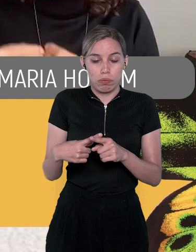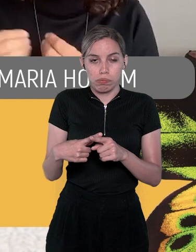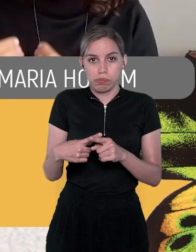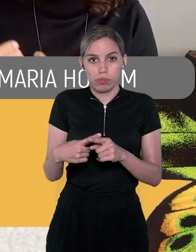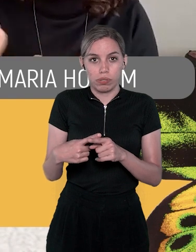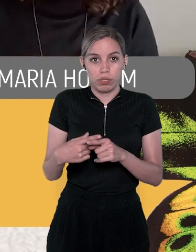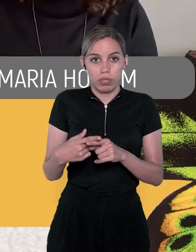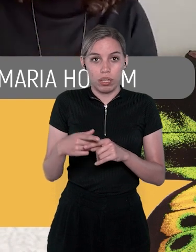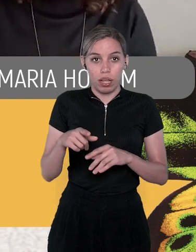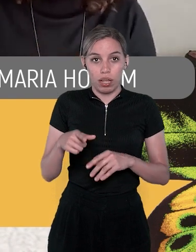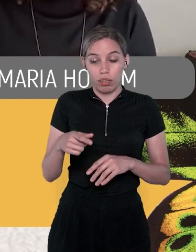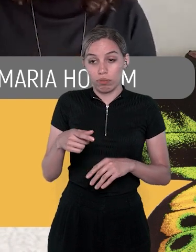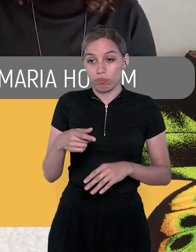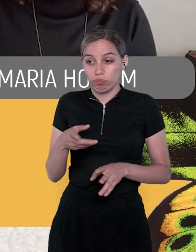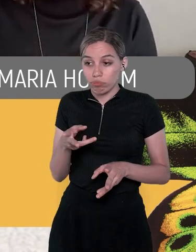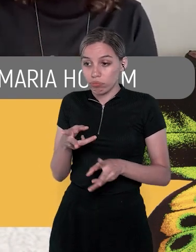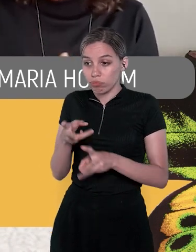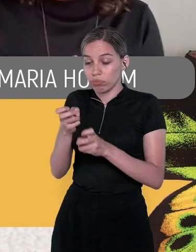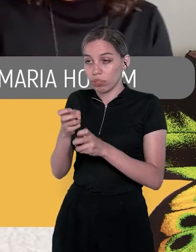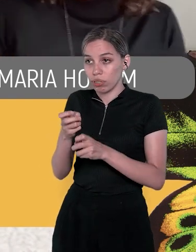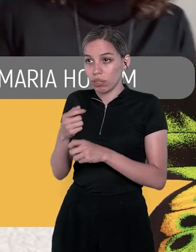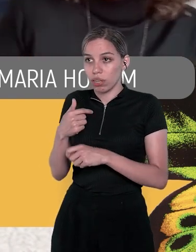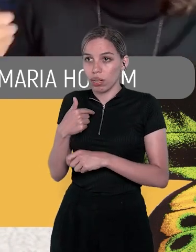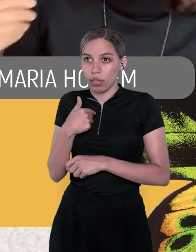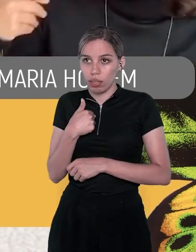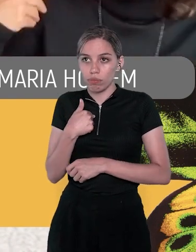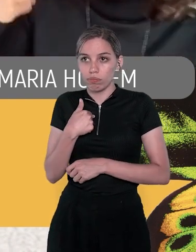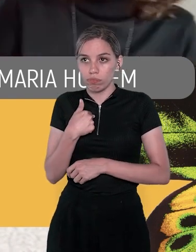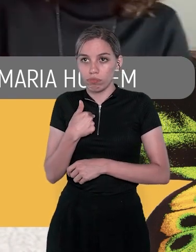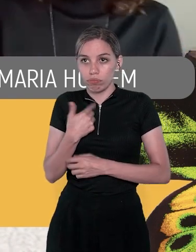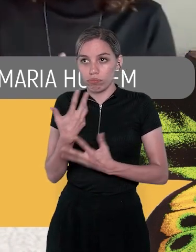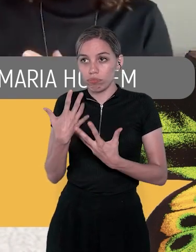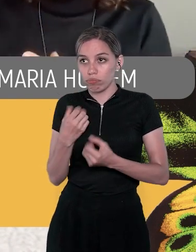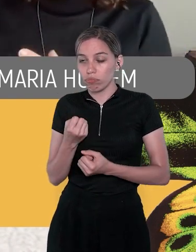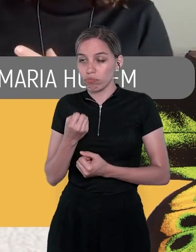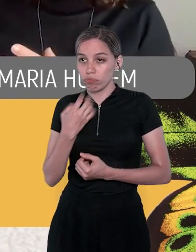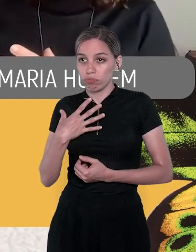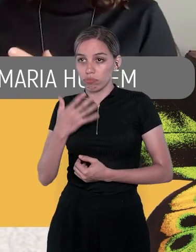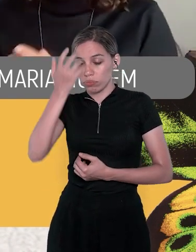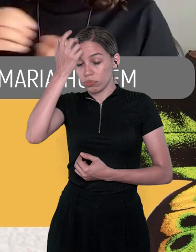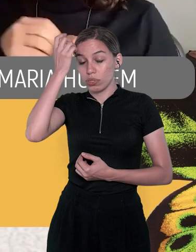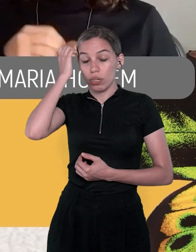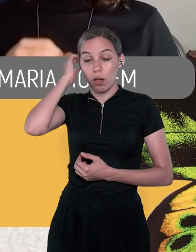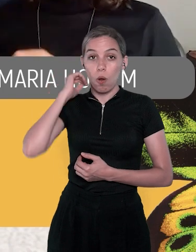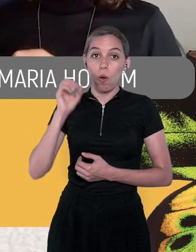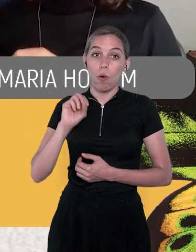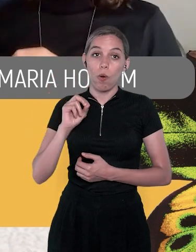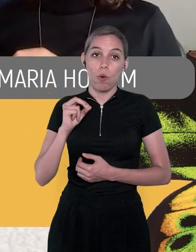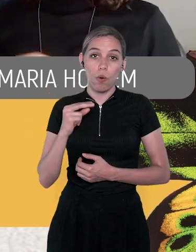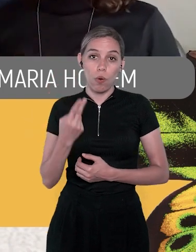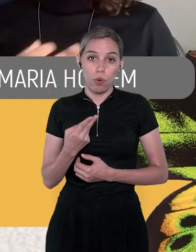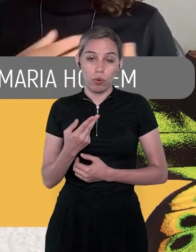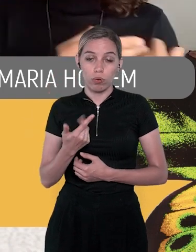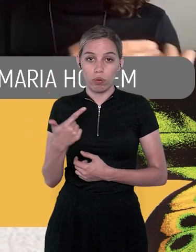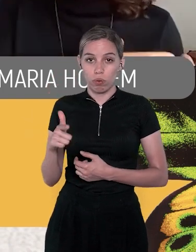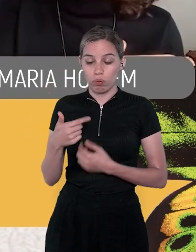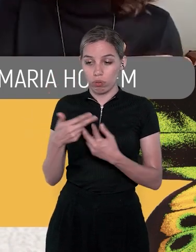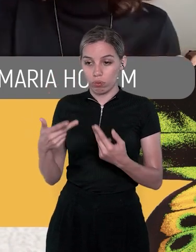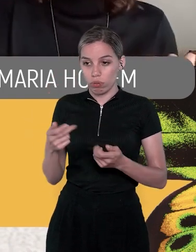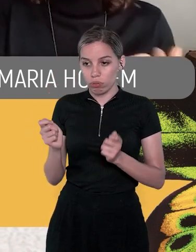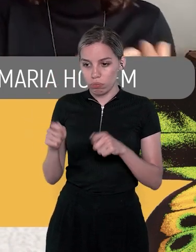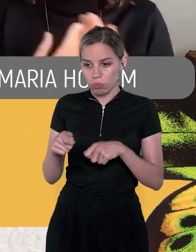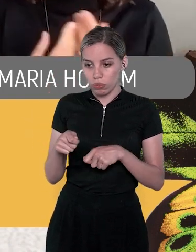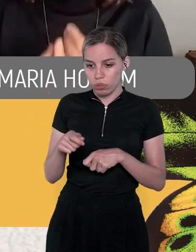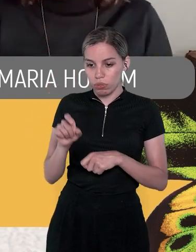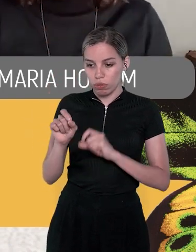é onde você se identifica, é tua lógica identitária e de gozo. Ou, outra